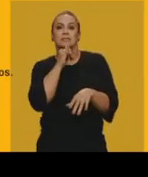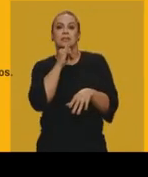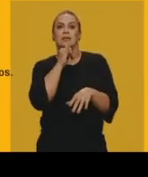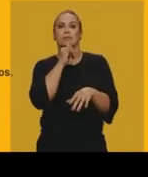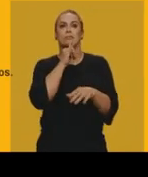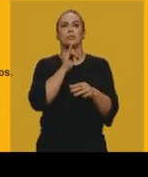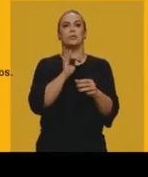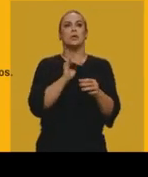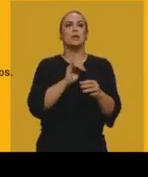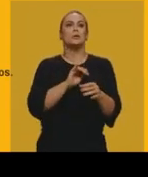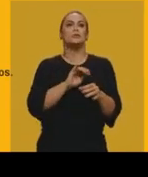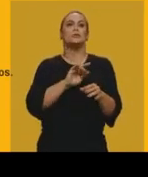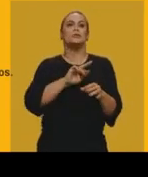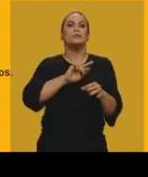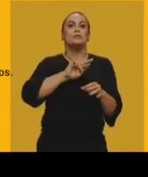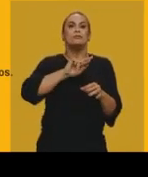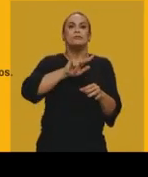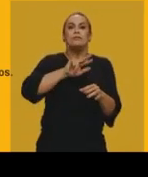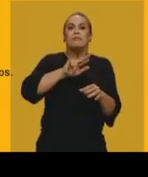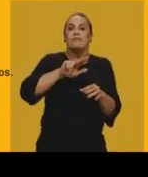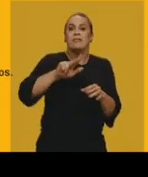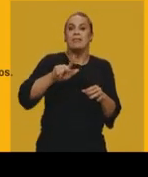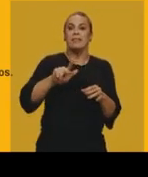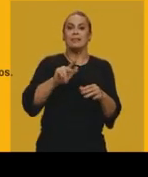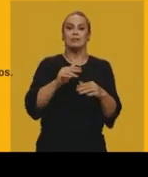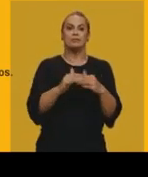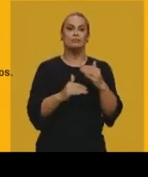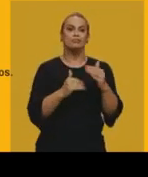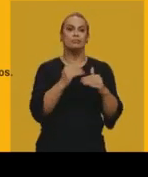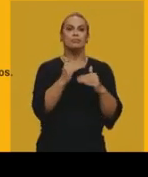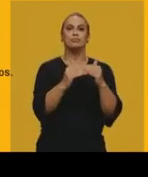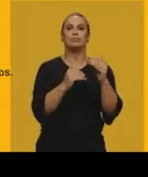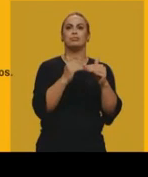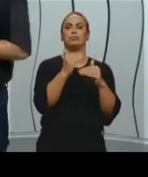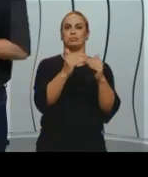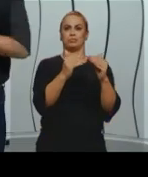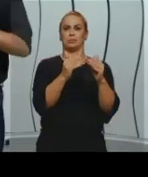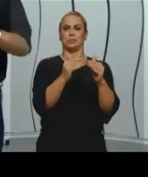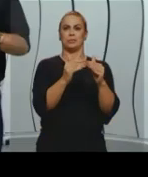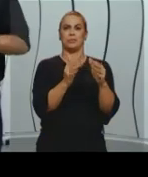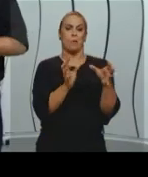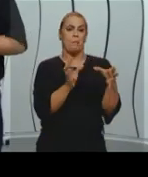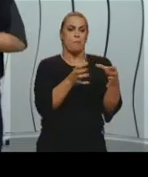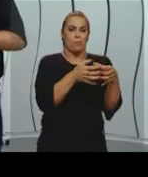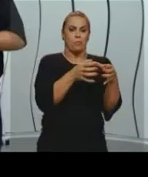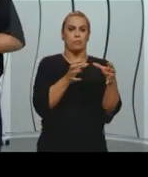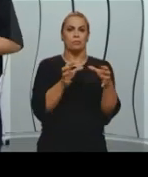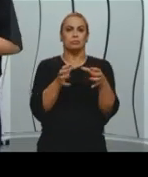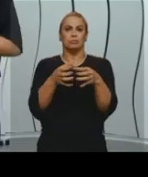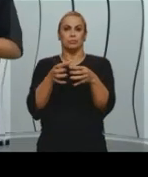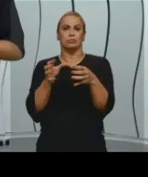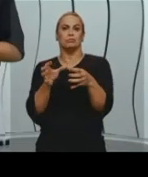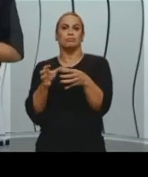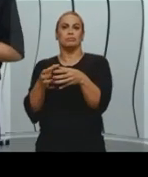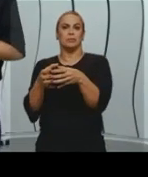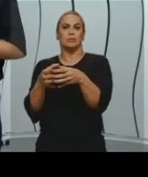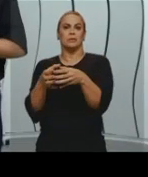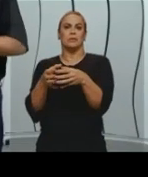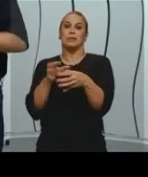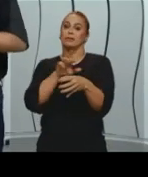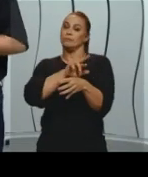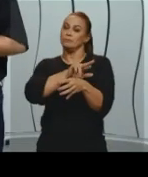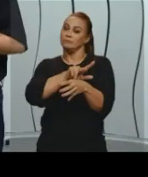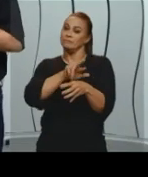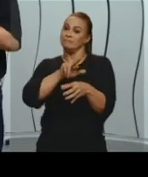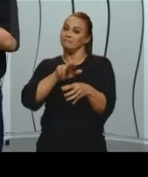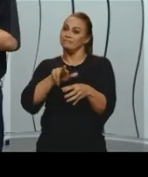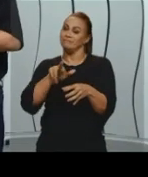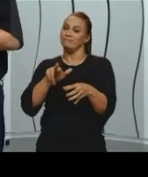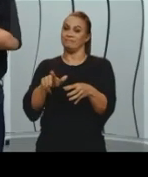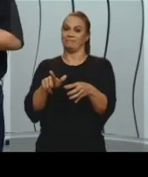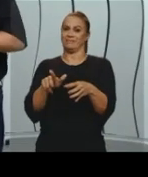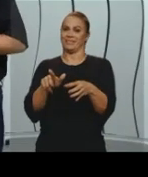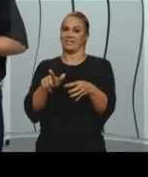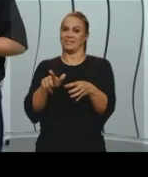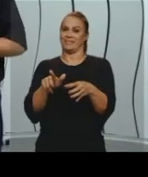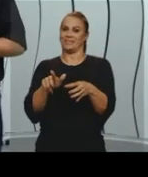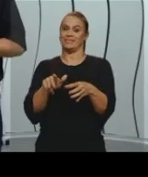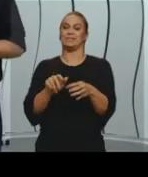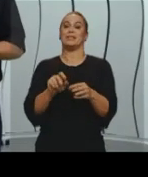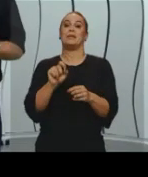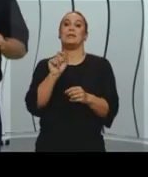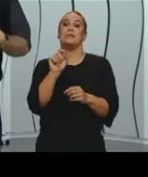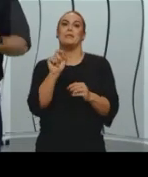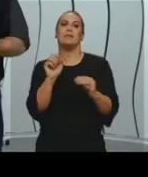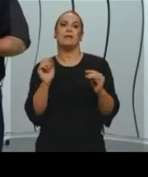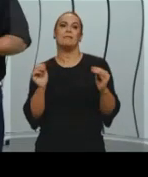evolutivos dos blocos econômicos. Os blocos econômicos não são iguais, diferenciam determinado, de acordo com a